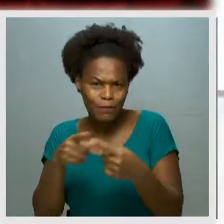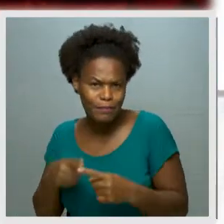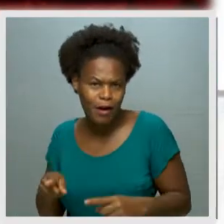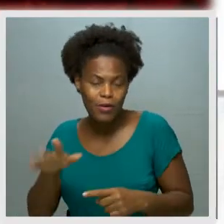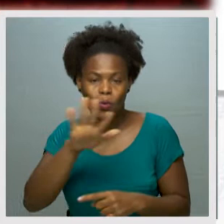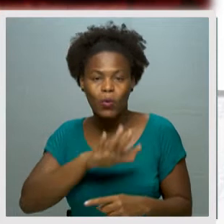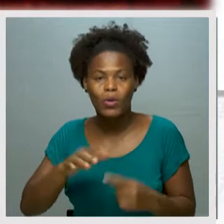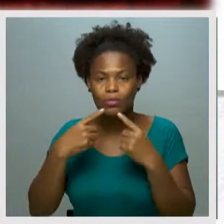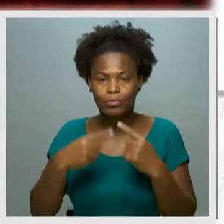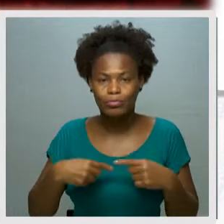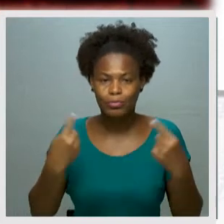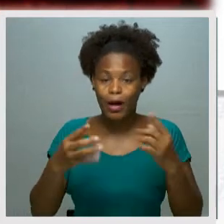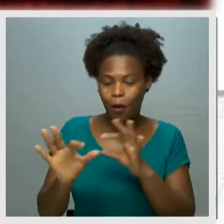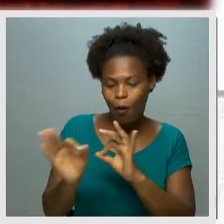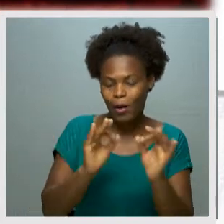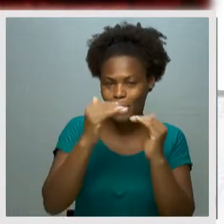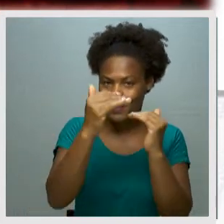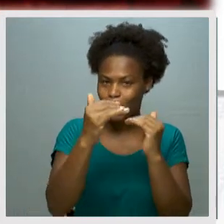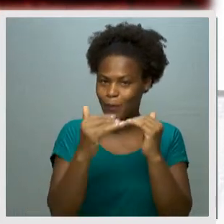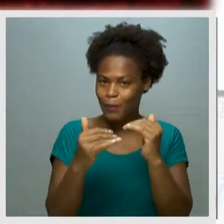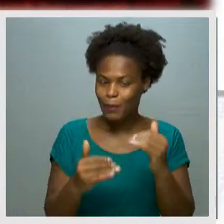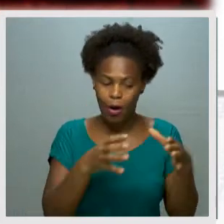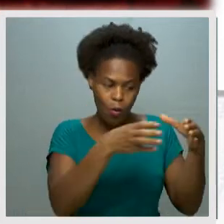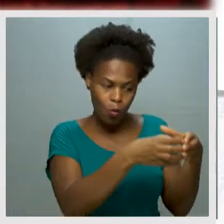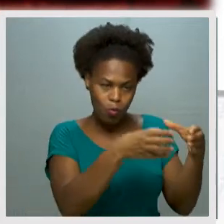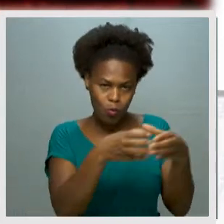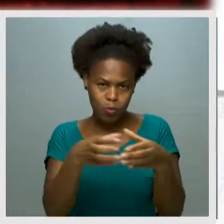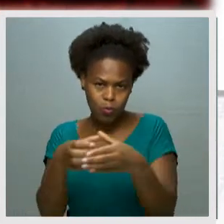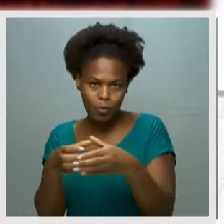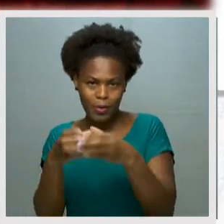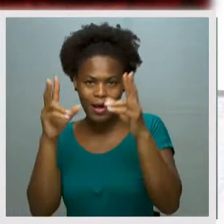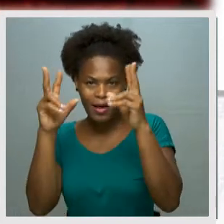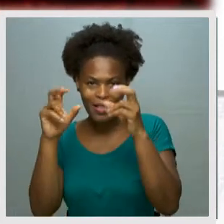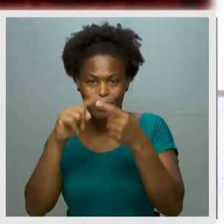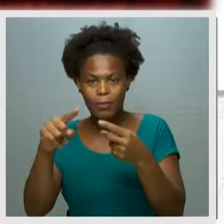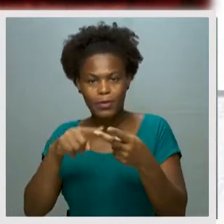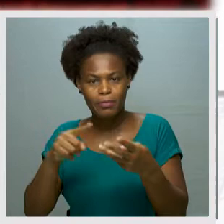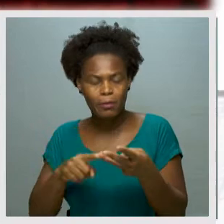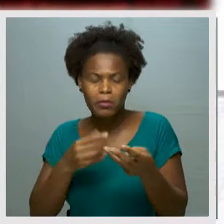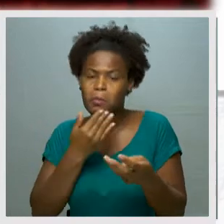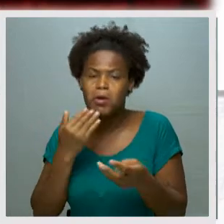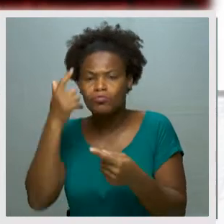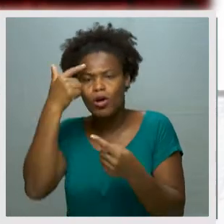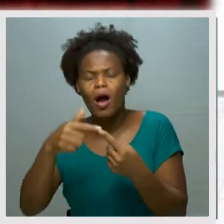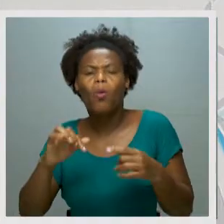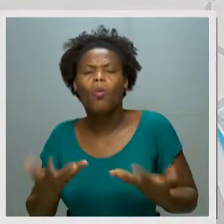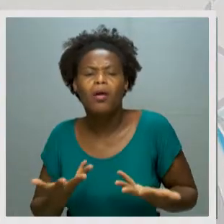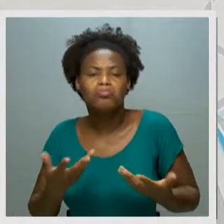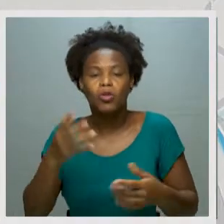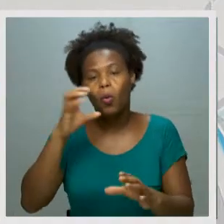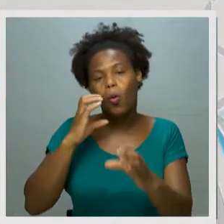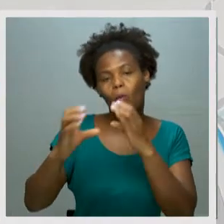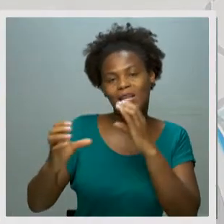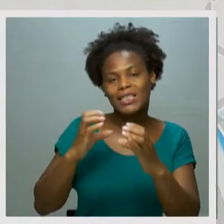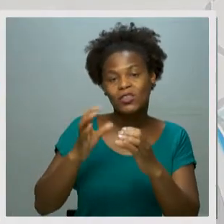uso, os enunciados se organizam e se agrupam em tipos conforme a finalidade da comunicação. Já